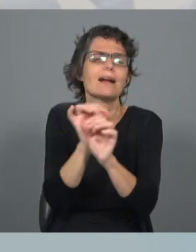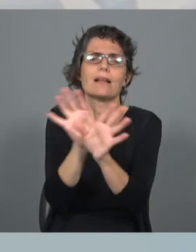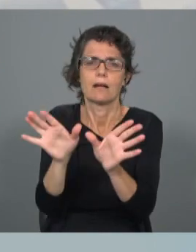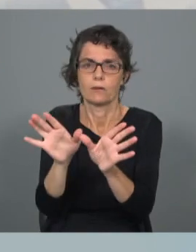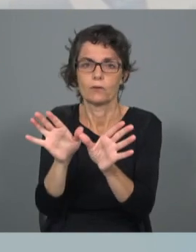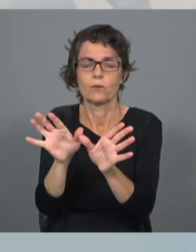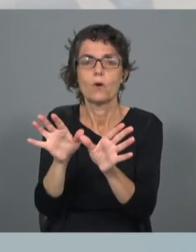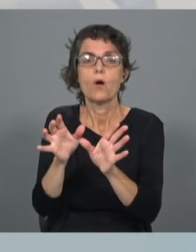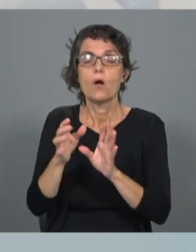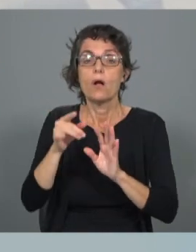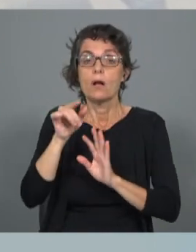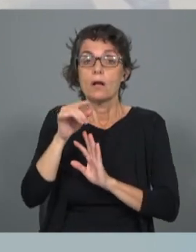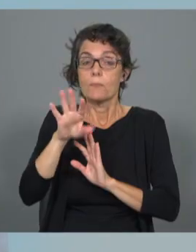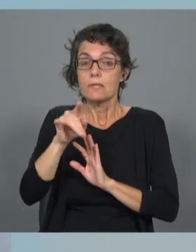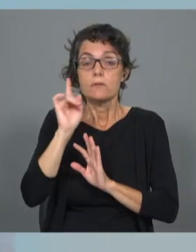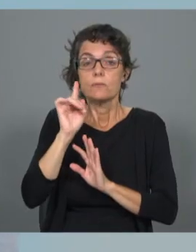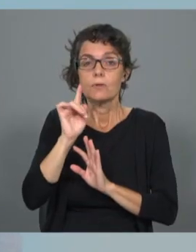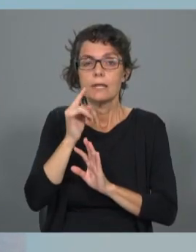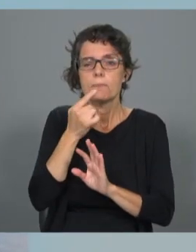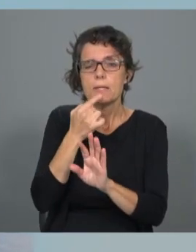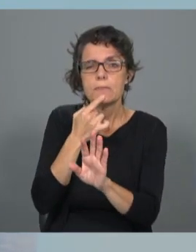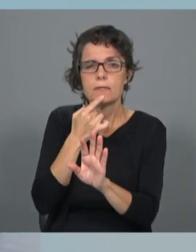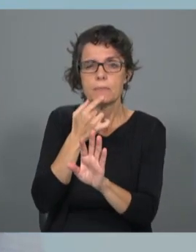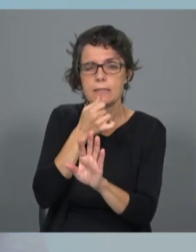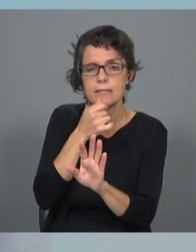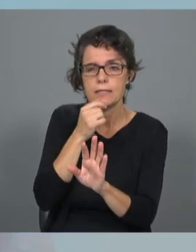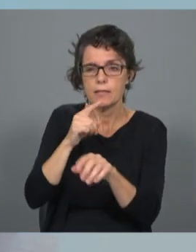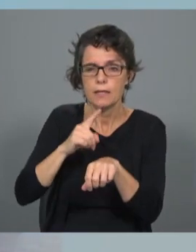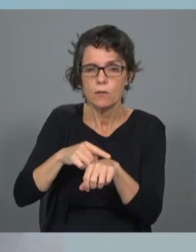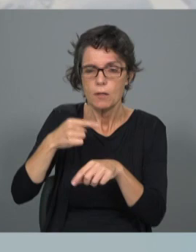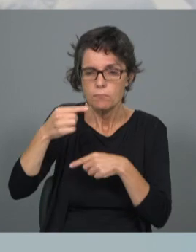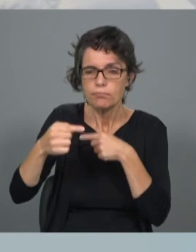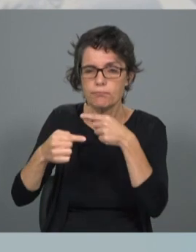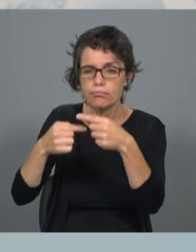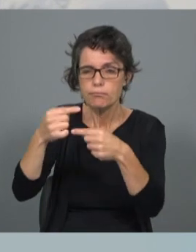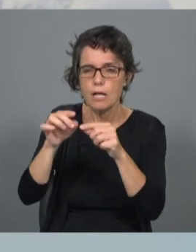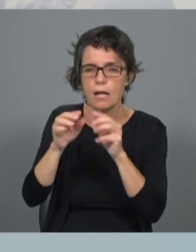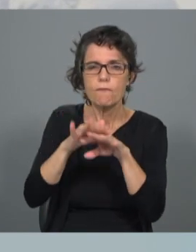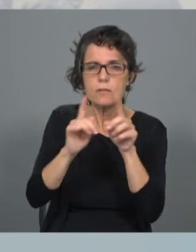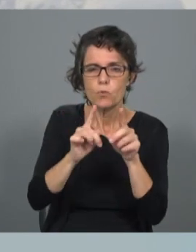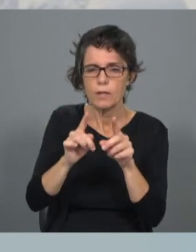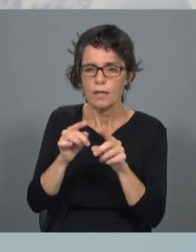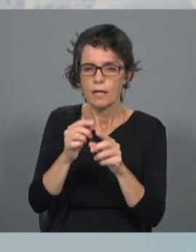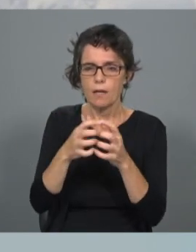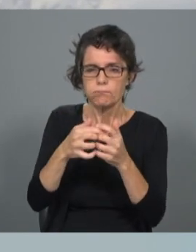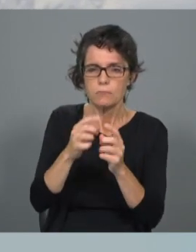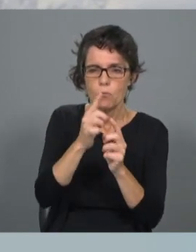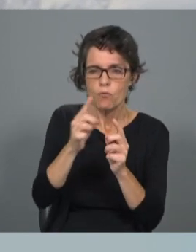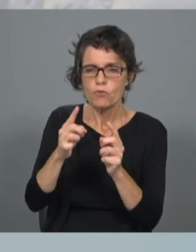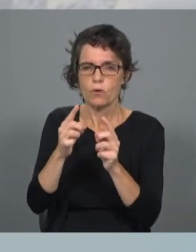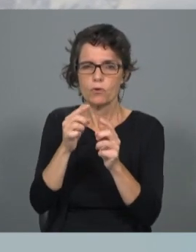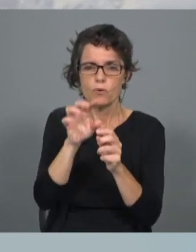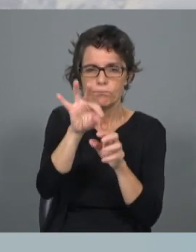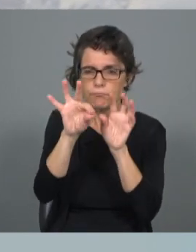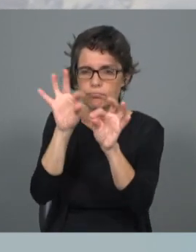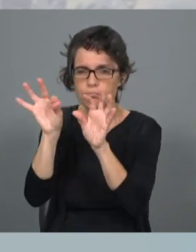tenhamos esse discernimento. Saibamos escolher a cada momento aquilo que é correto, aquilo que é bom, aquilo que nos faz bem,